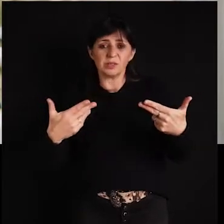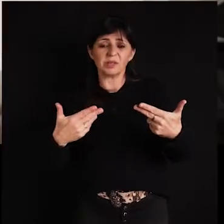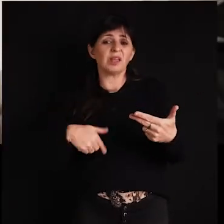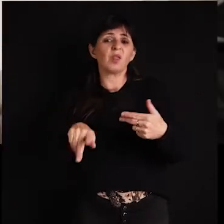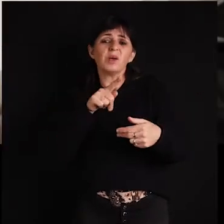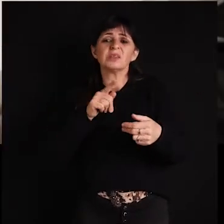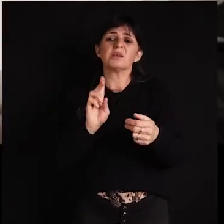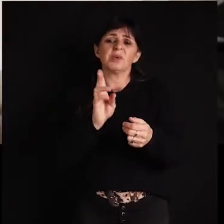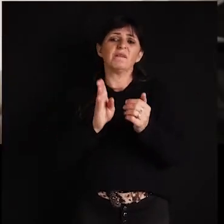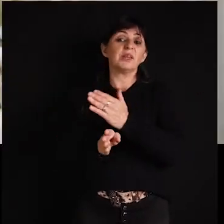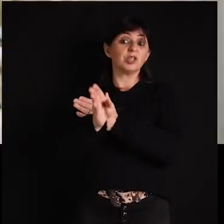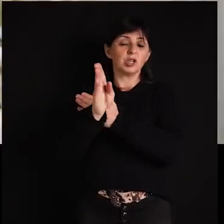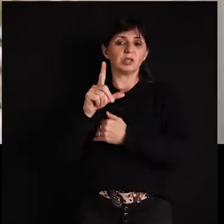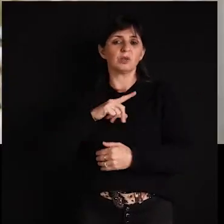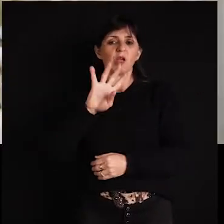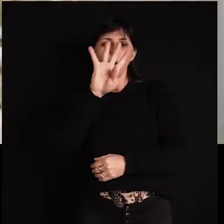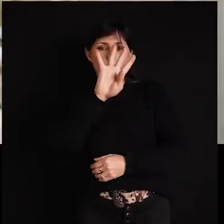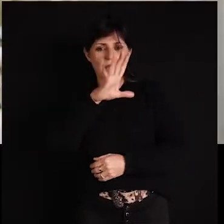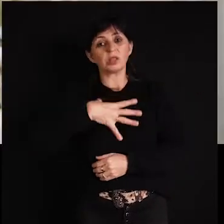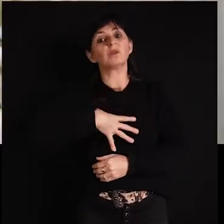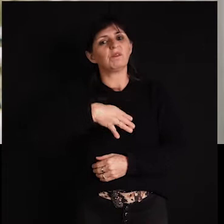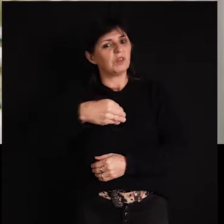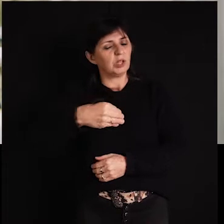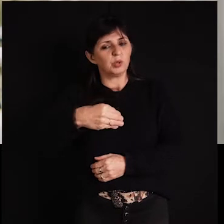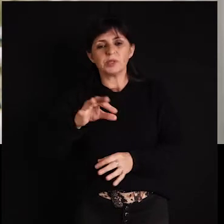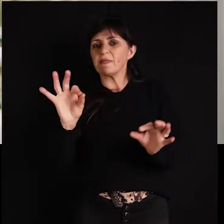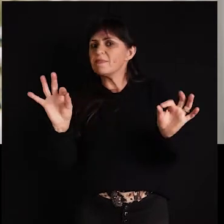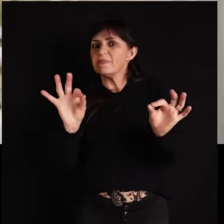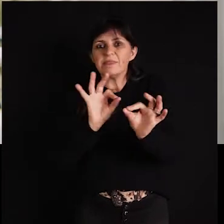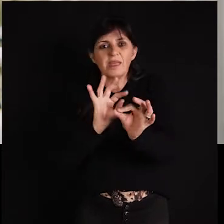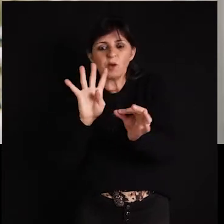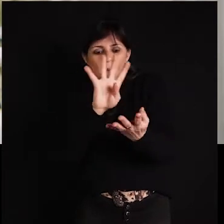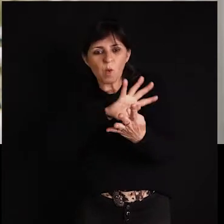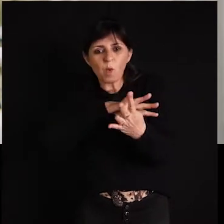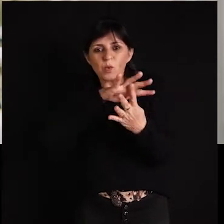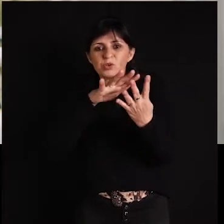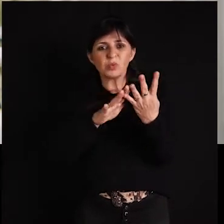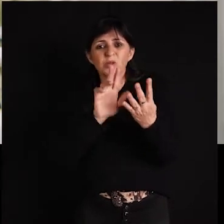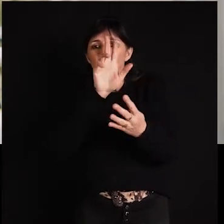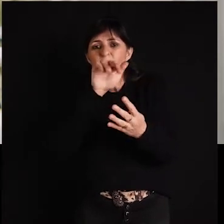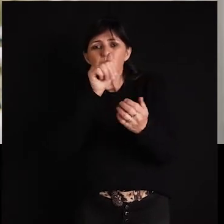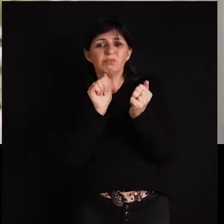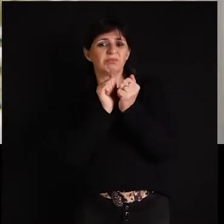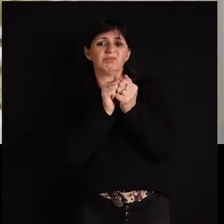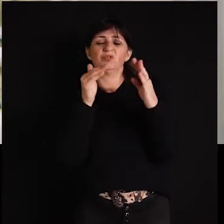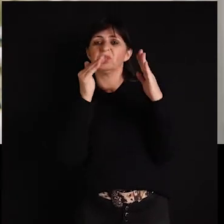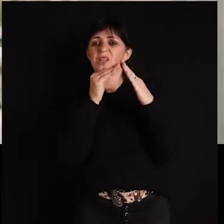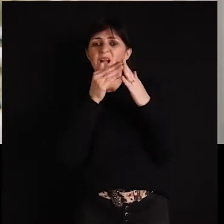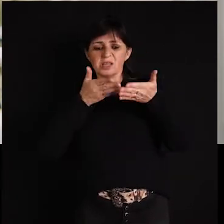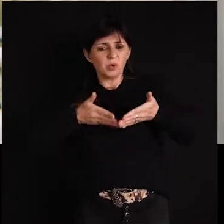na estrada. Eu tenho 4 filhos, dos 4 filhos, nenhum deles eu pude estar em casa quando